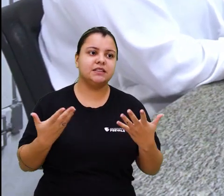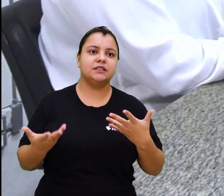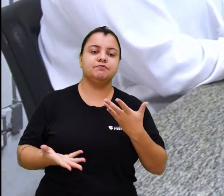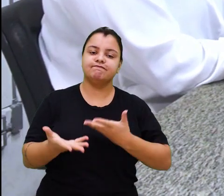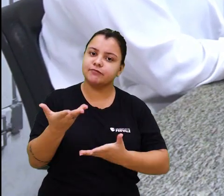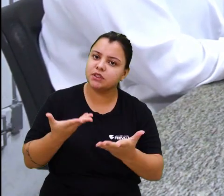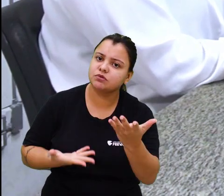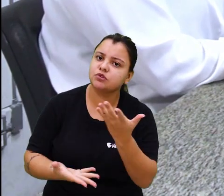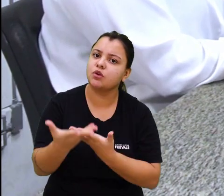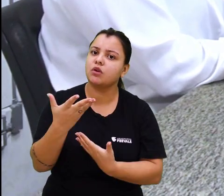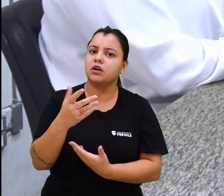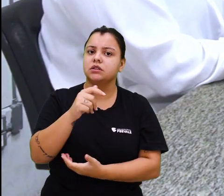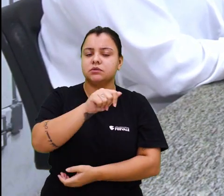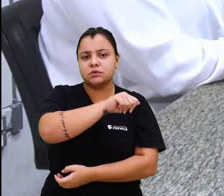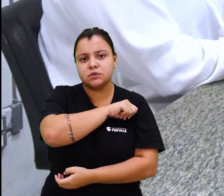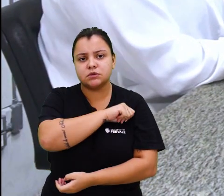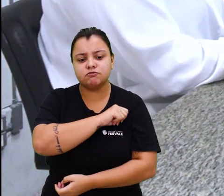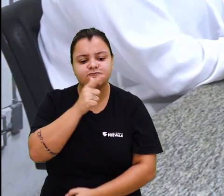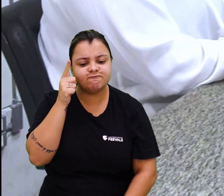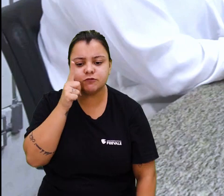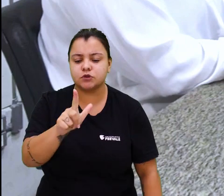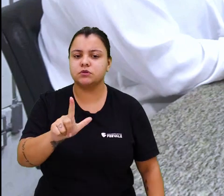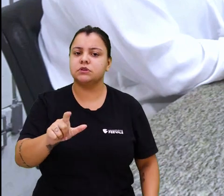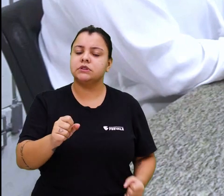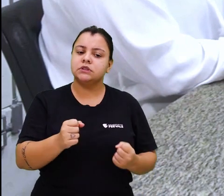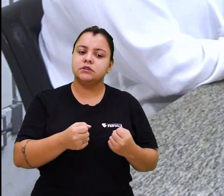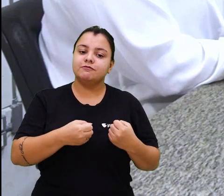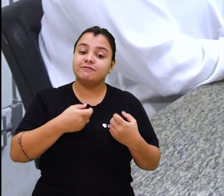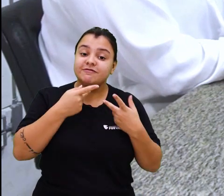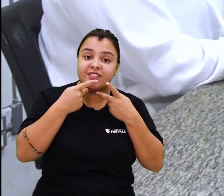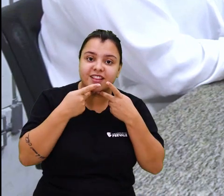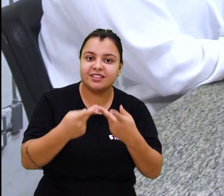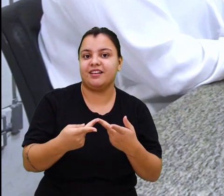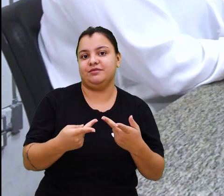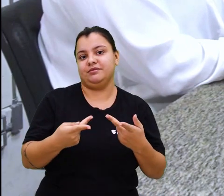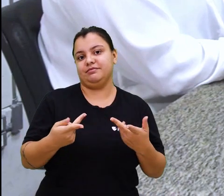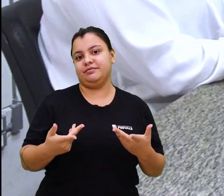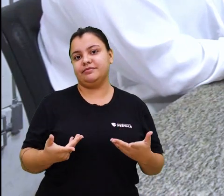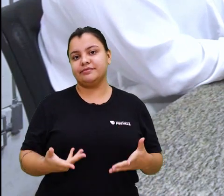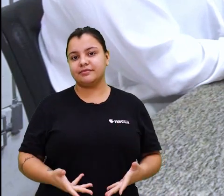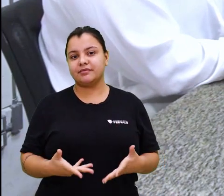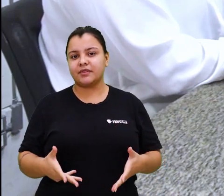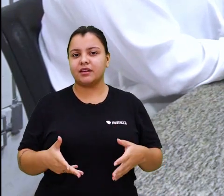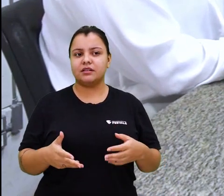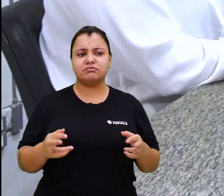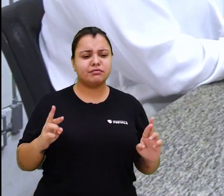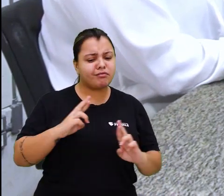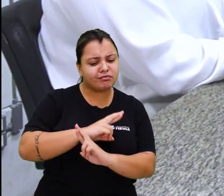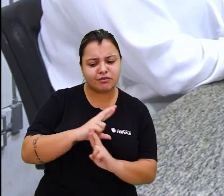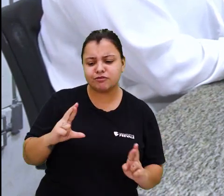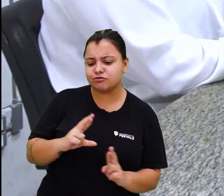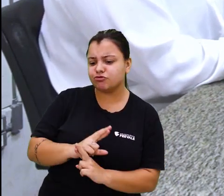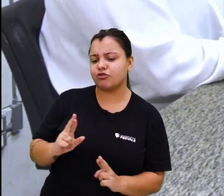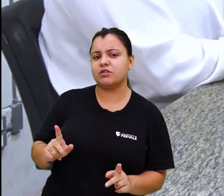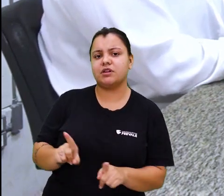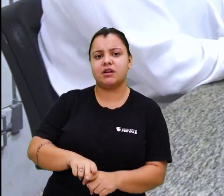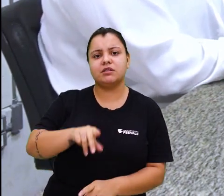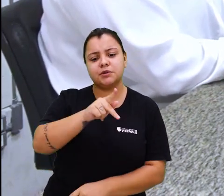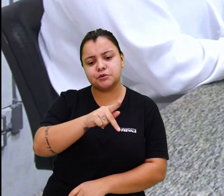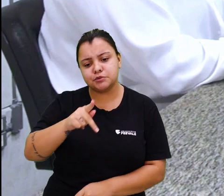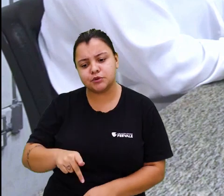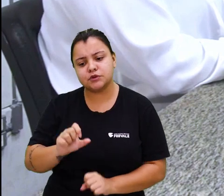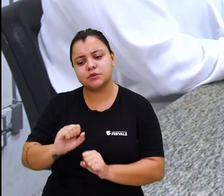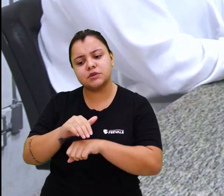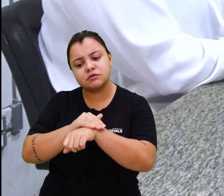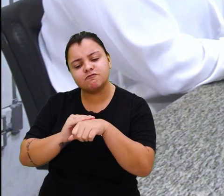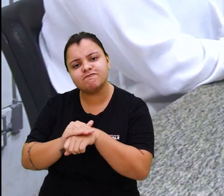consigam eh se abrir e se relacionar e a gente conseguir falar com os professores né porque